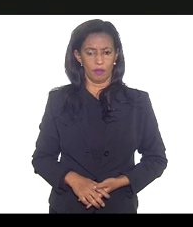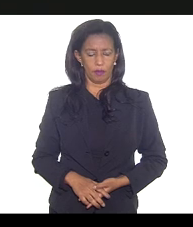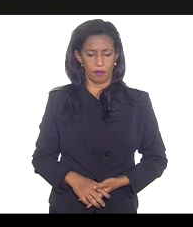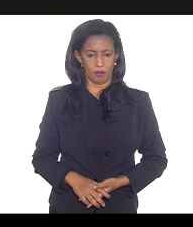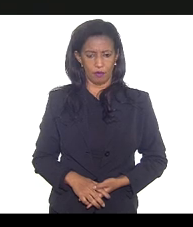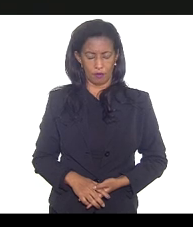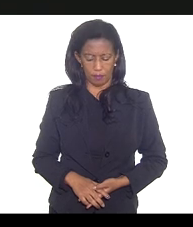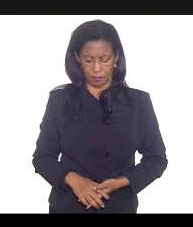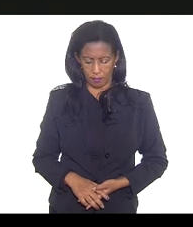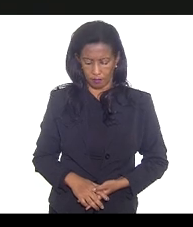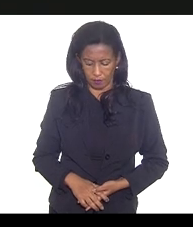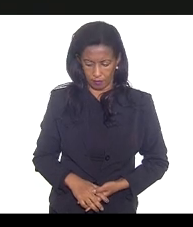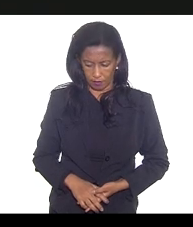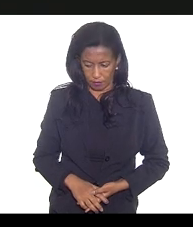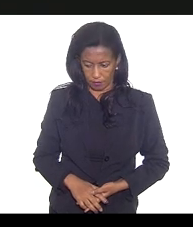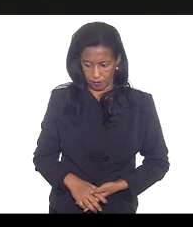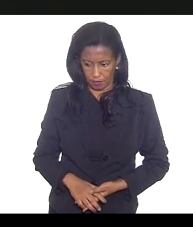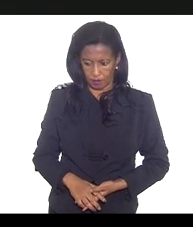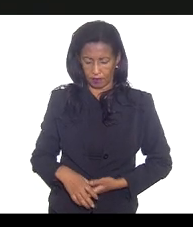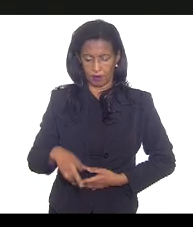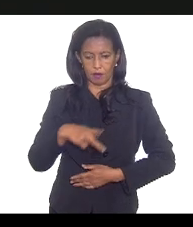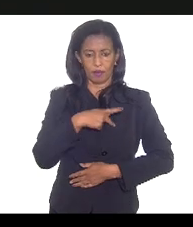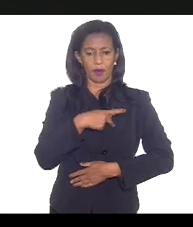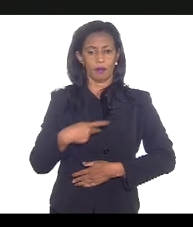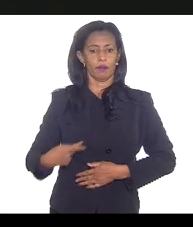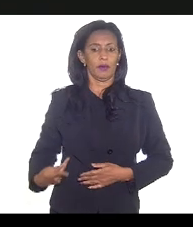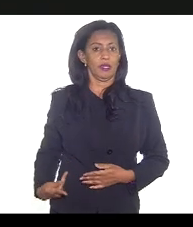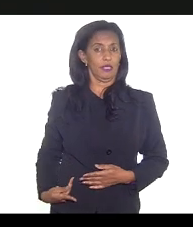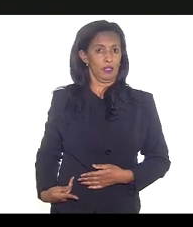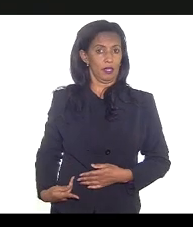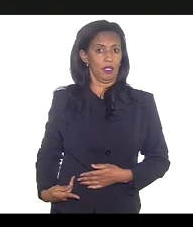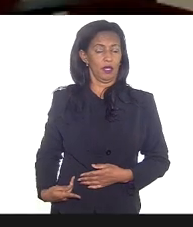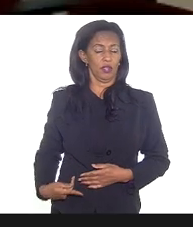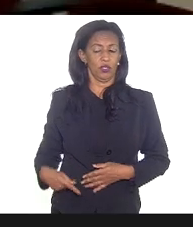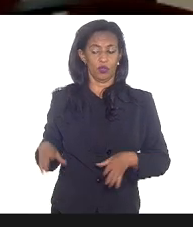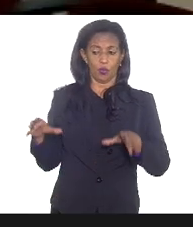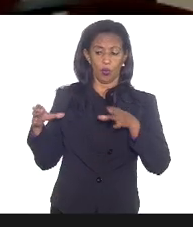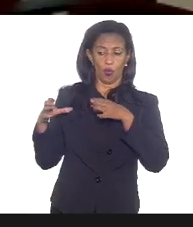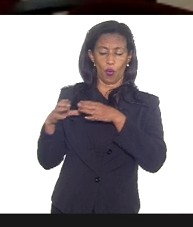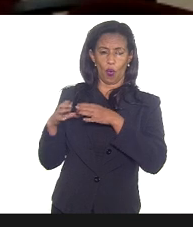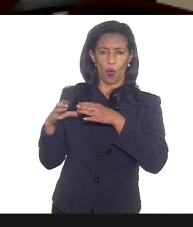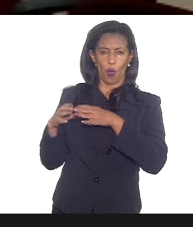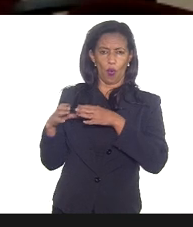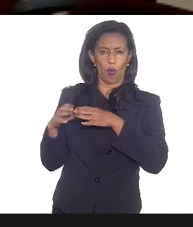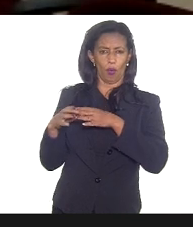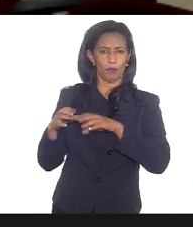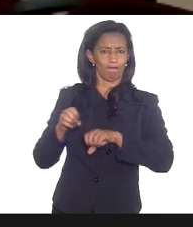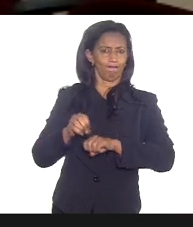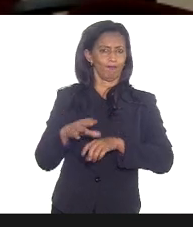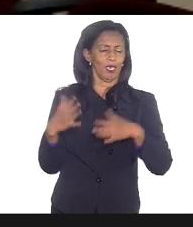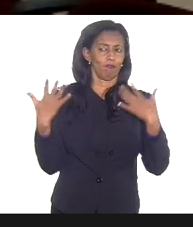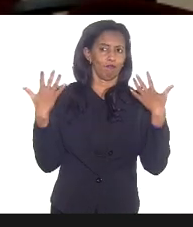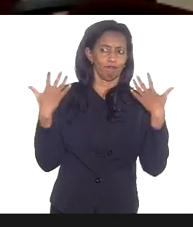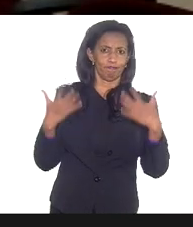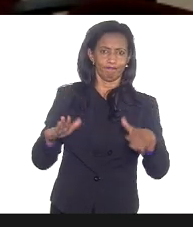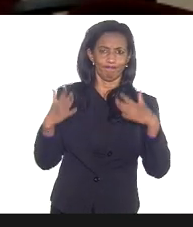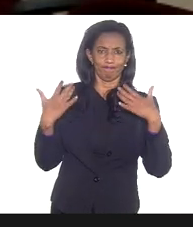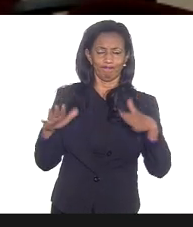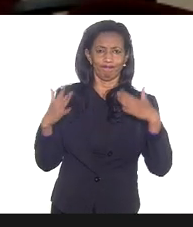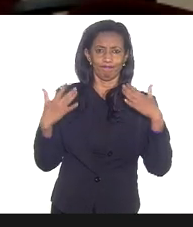Presidente Serafim, da Comissão de Educação, quero parabenizá-lo por essa audiência